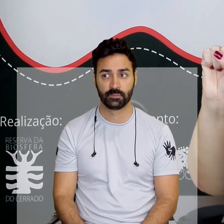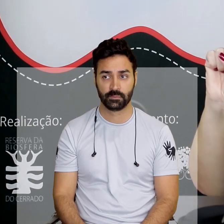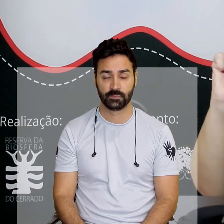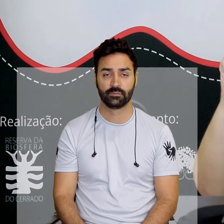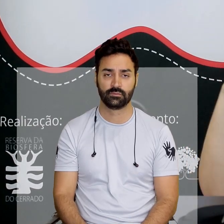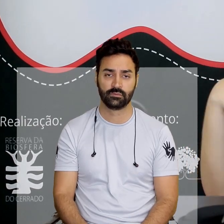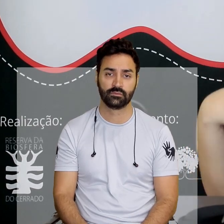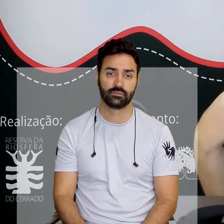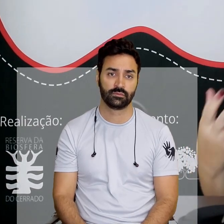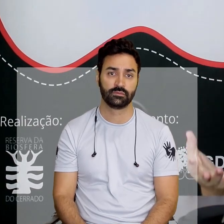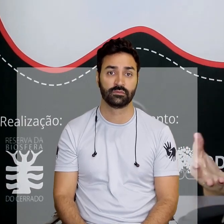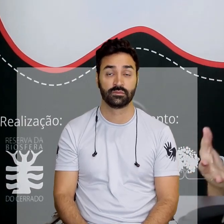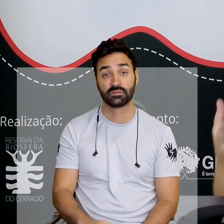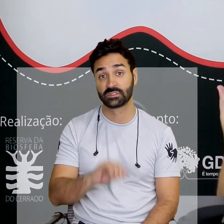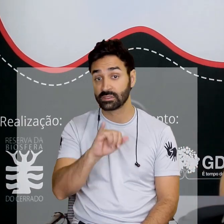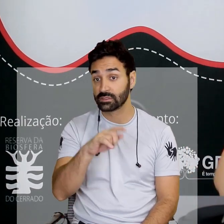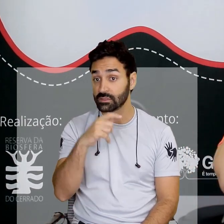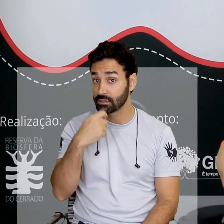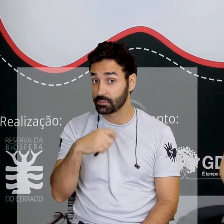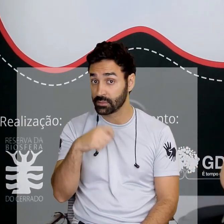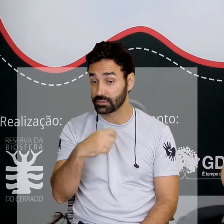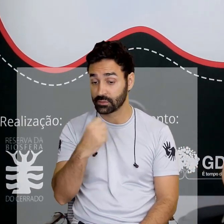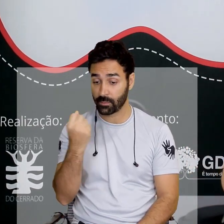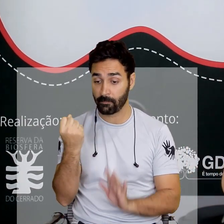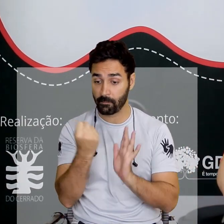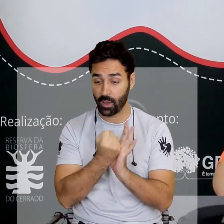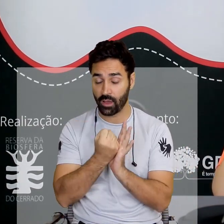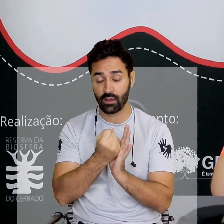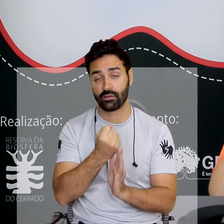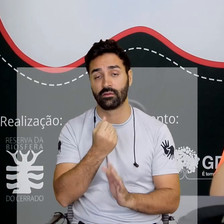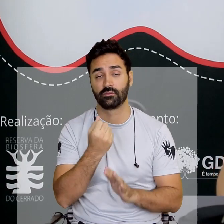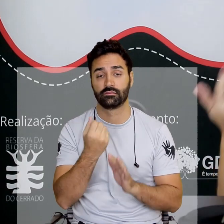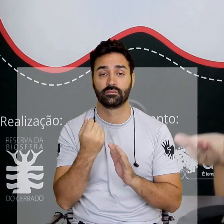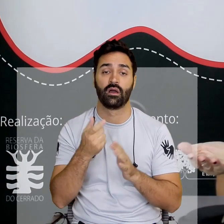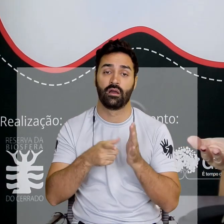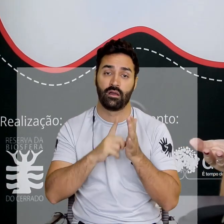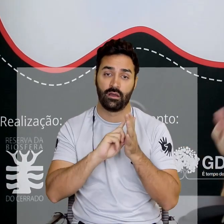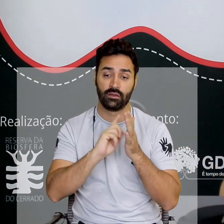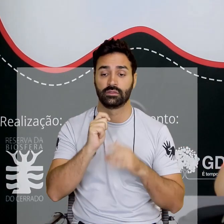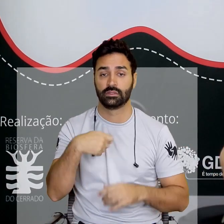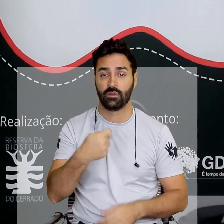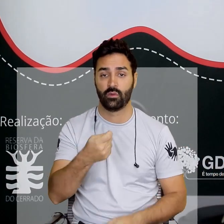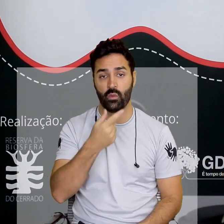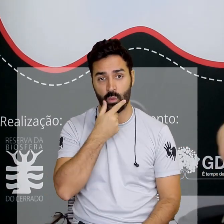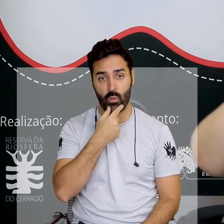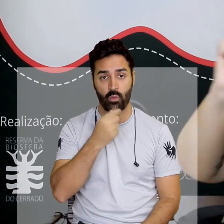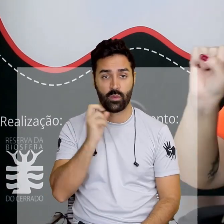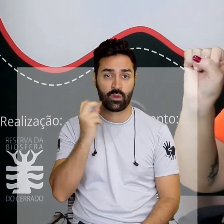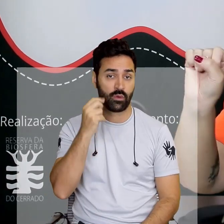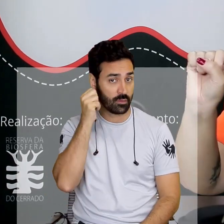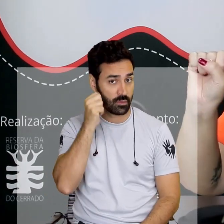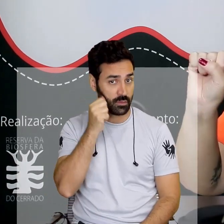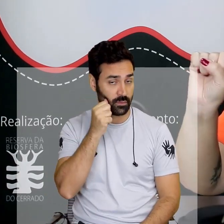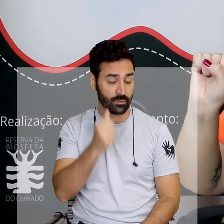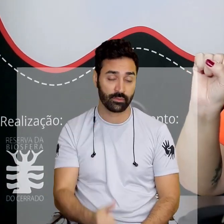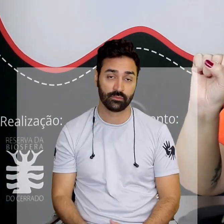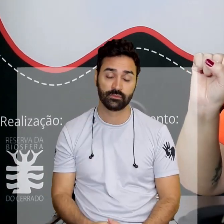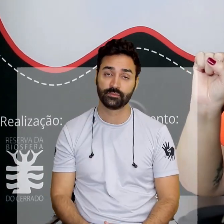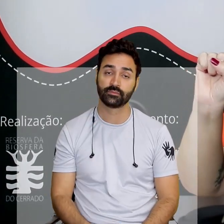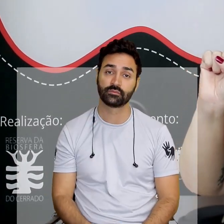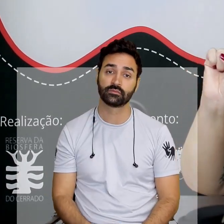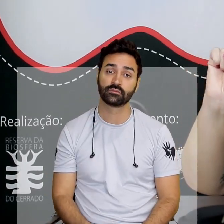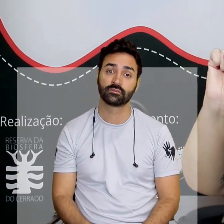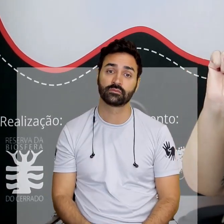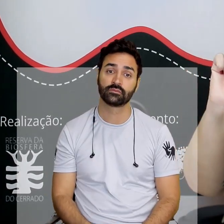sogra. Se eu precisar marcar, a gente usa homem ou mulher antes, certo? Então, sogro. E